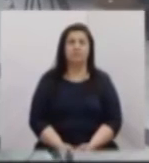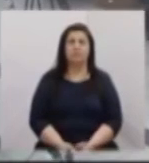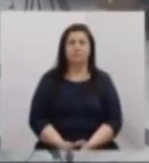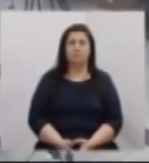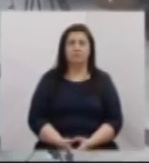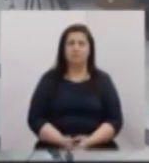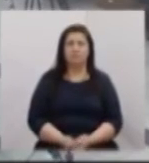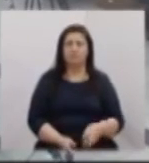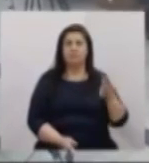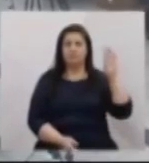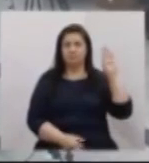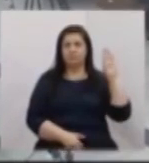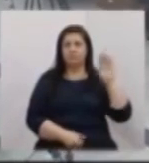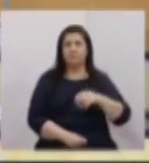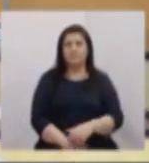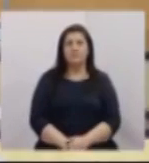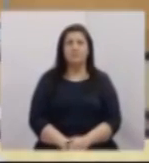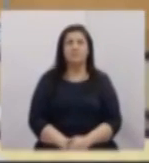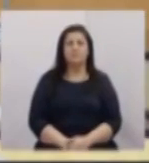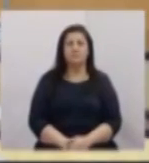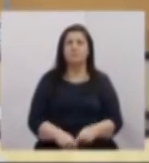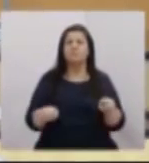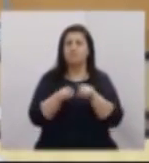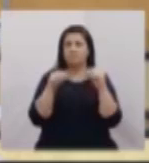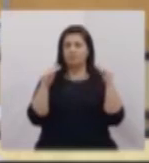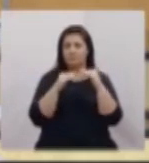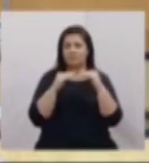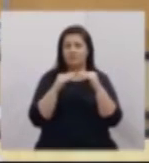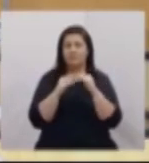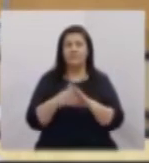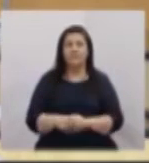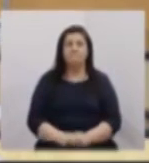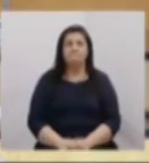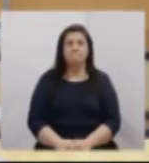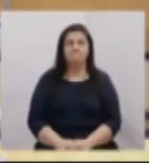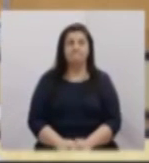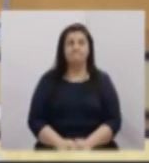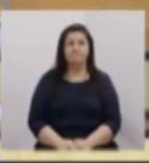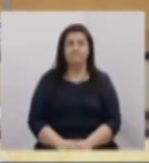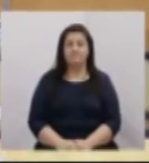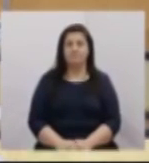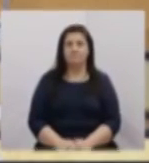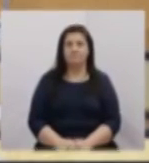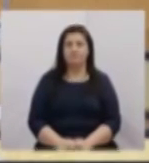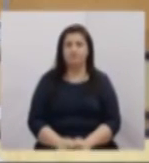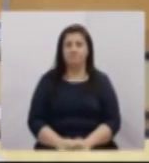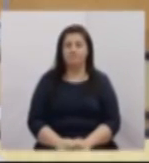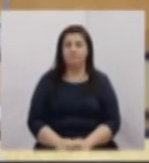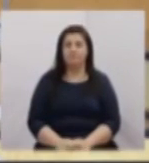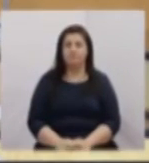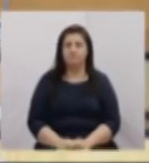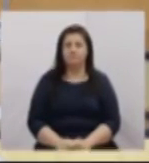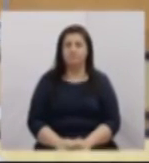Senhor presidente, quero deixar aqui o meu voto favorável ao pedido de informação do vereador Luiz